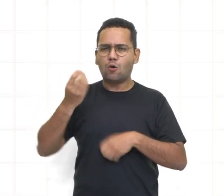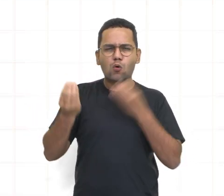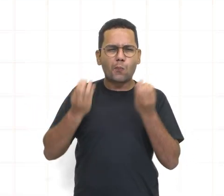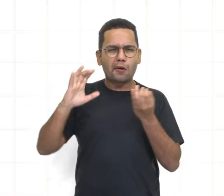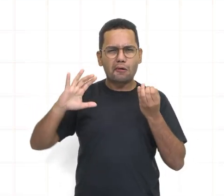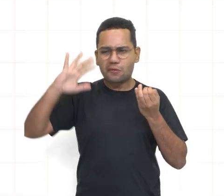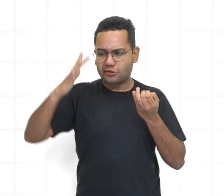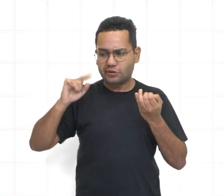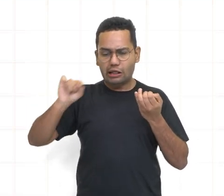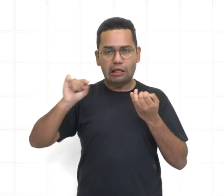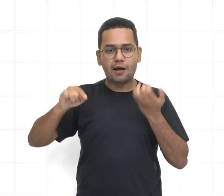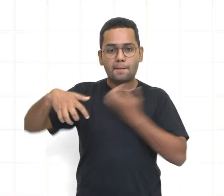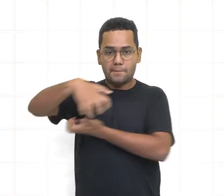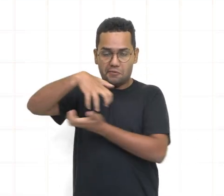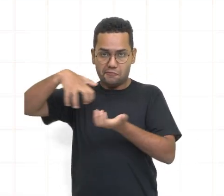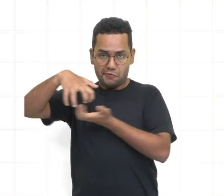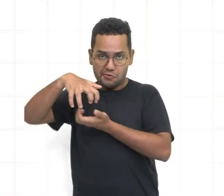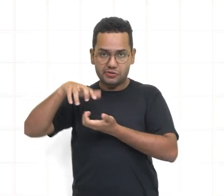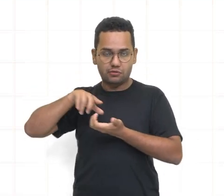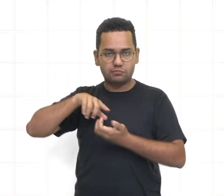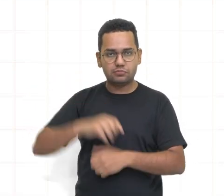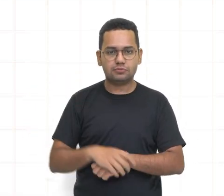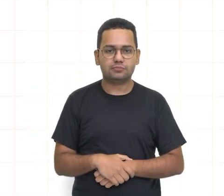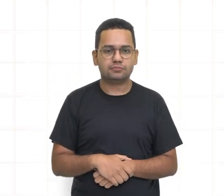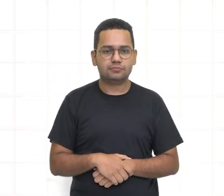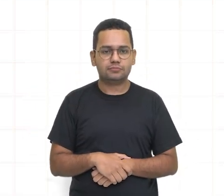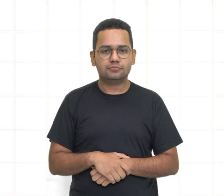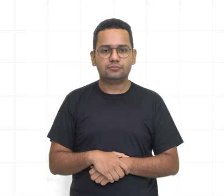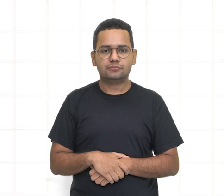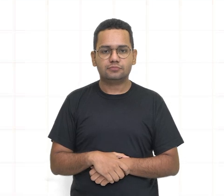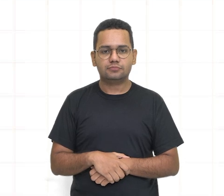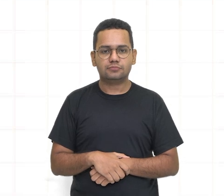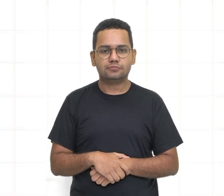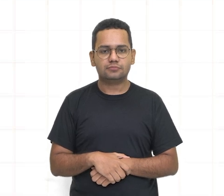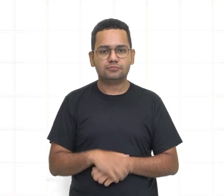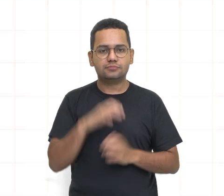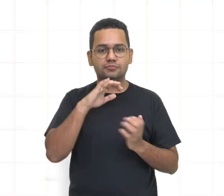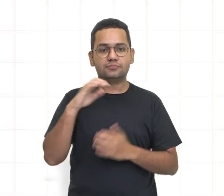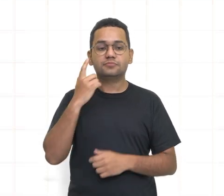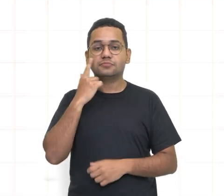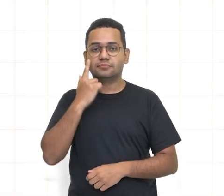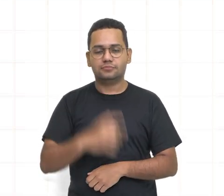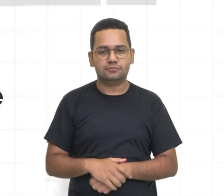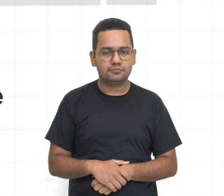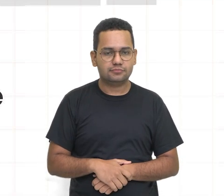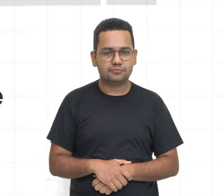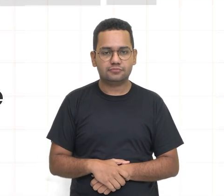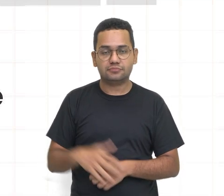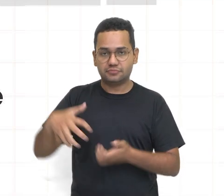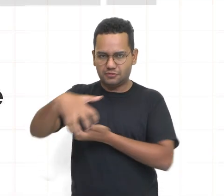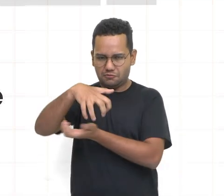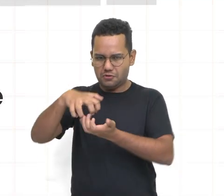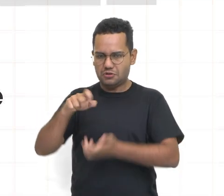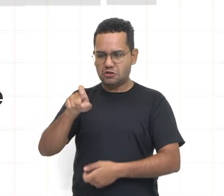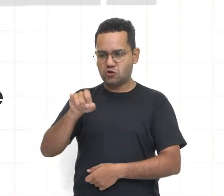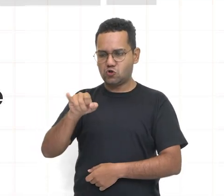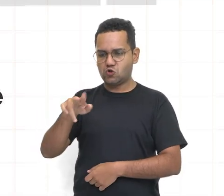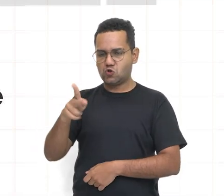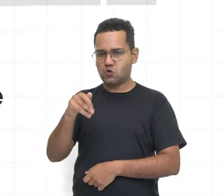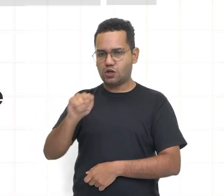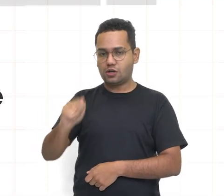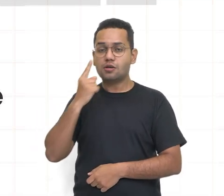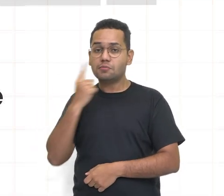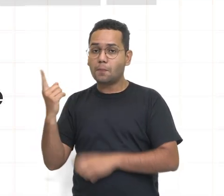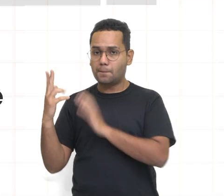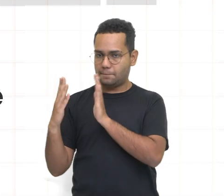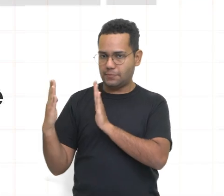como é que se deu essa revolução, a primeira revolução, a chamada Revolução Xinhai. Vamos então ao texto, vamos lá.